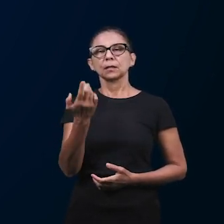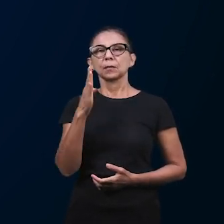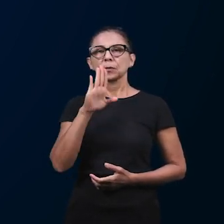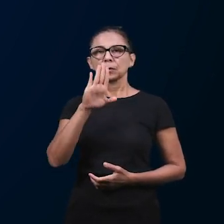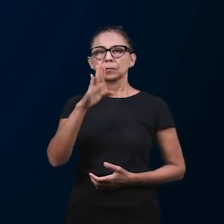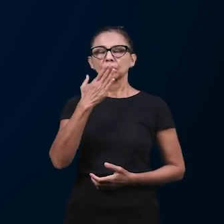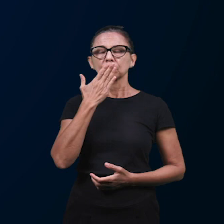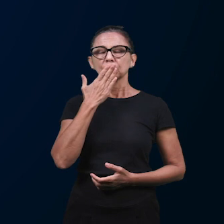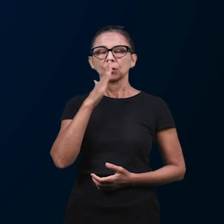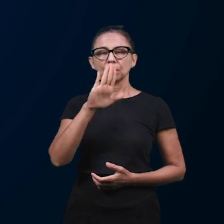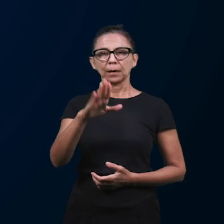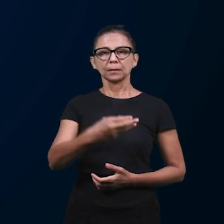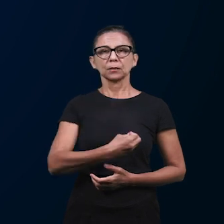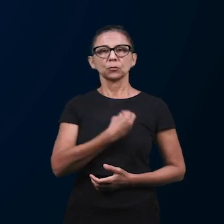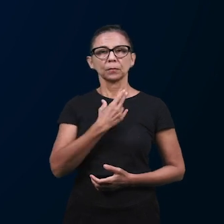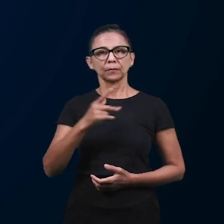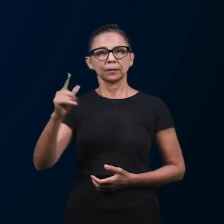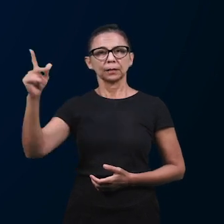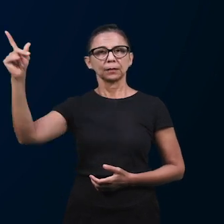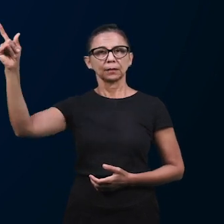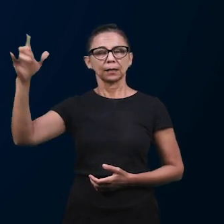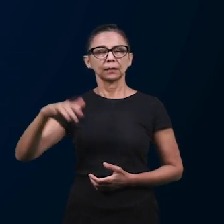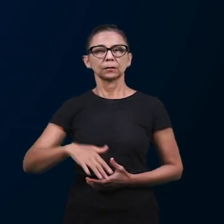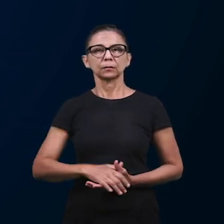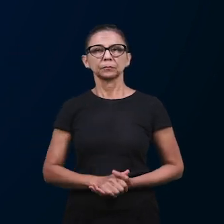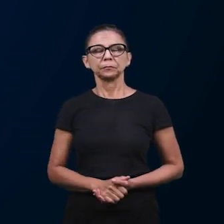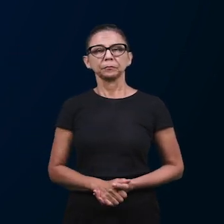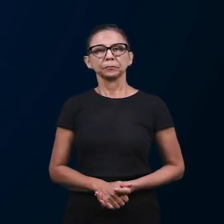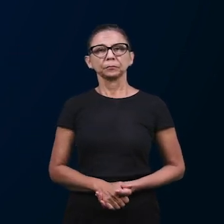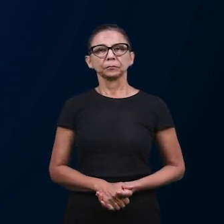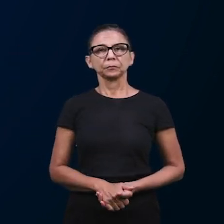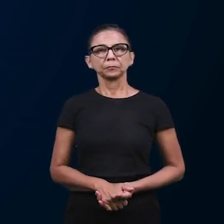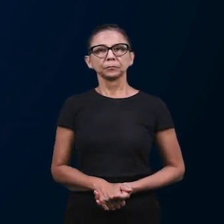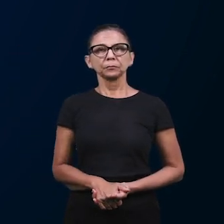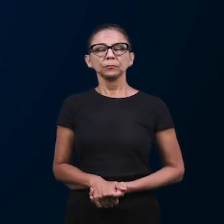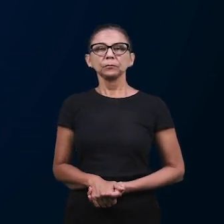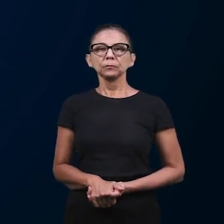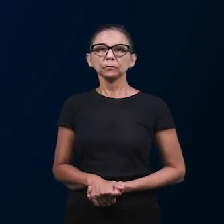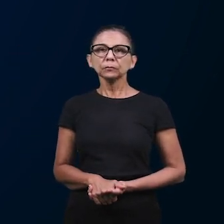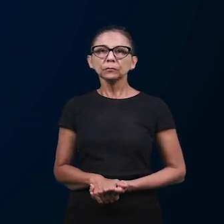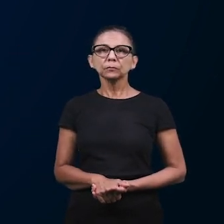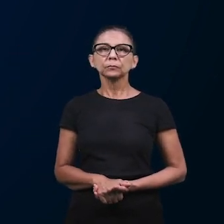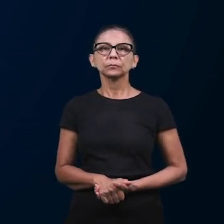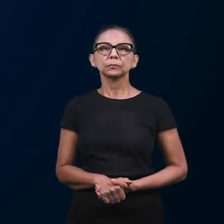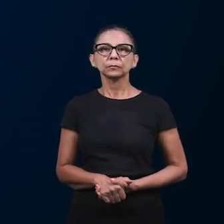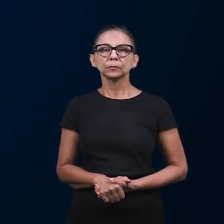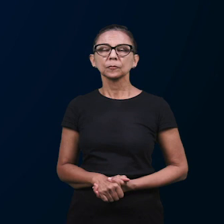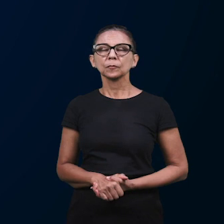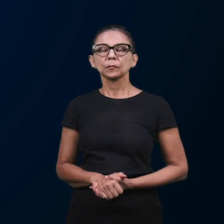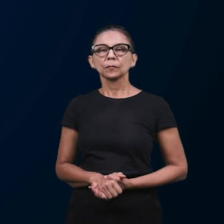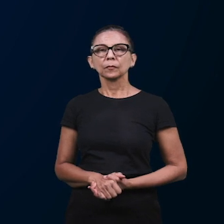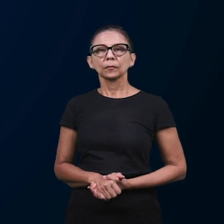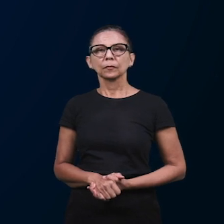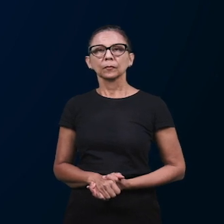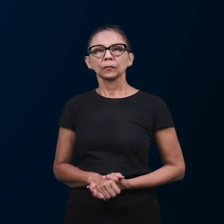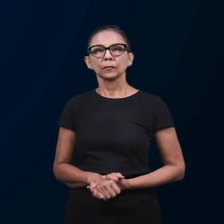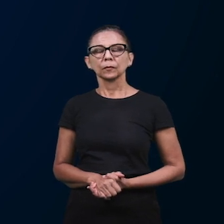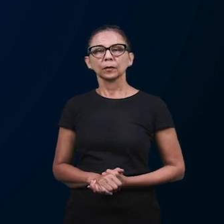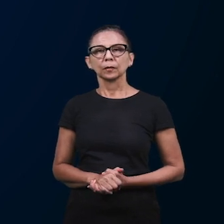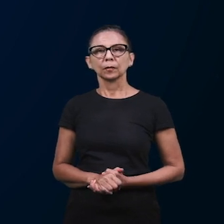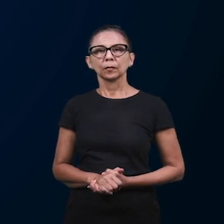herança eterna. Os irmãos, Cristo é o mediador do Novo